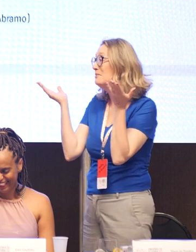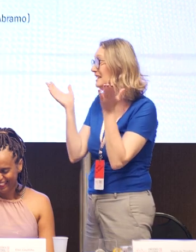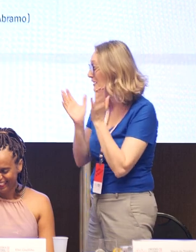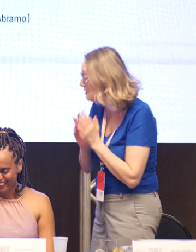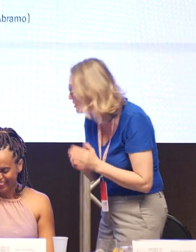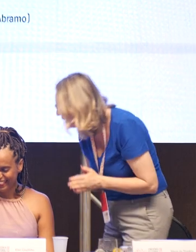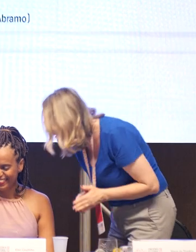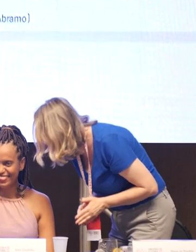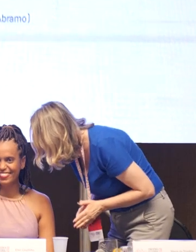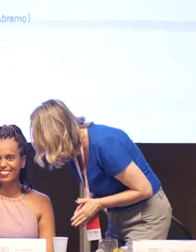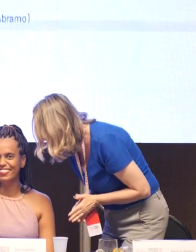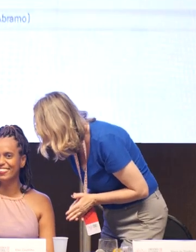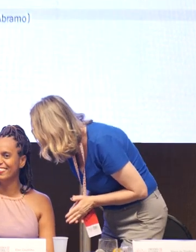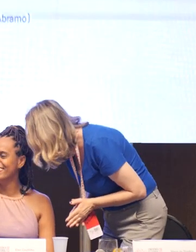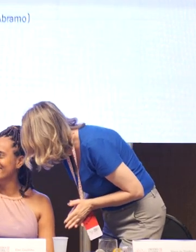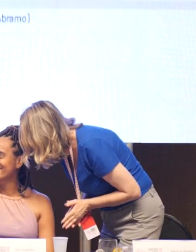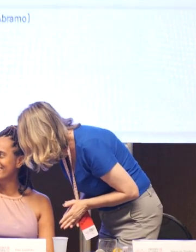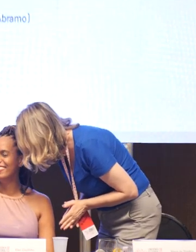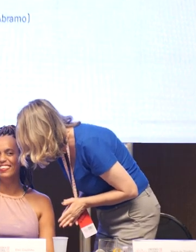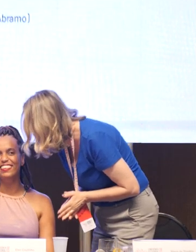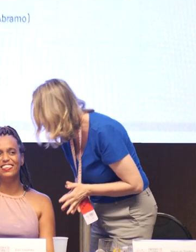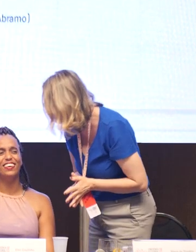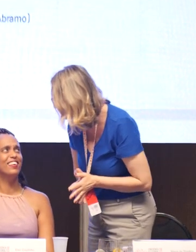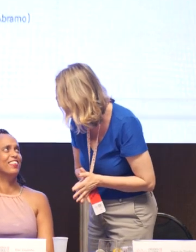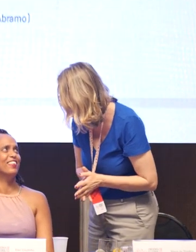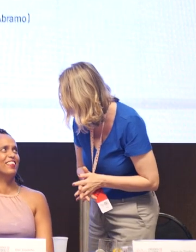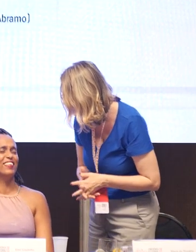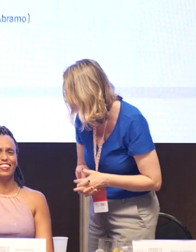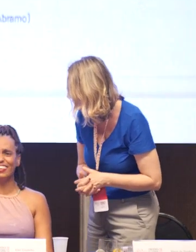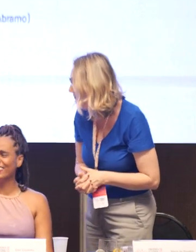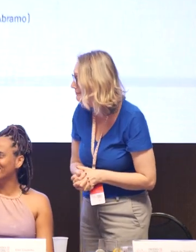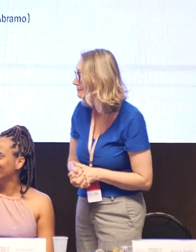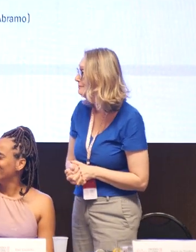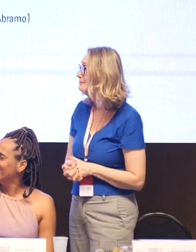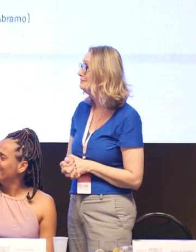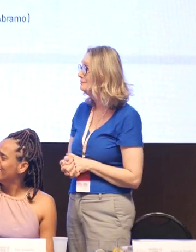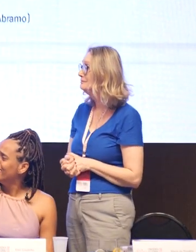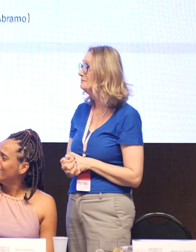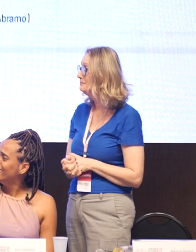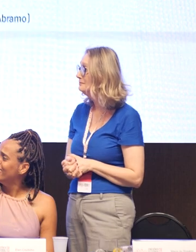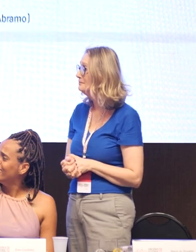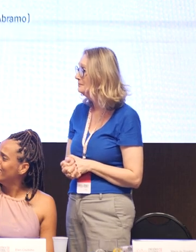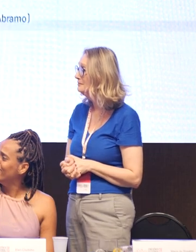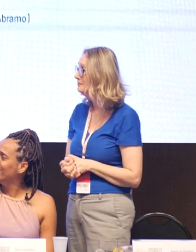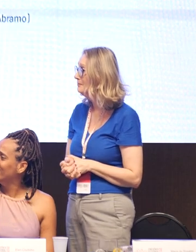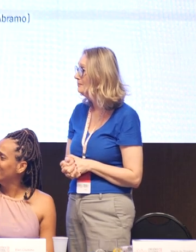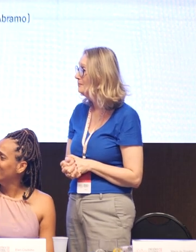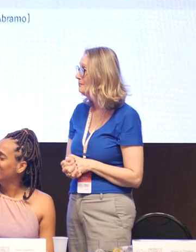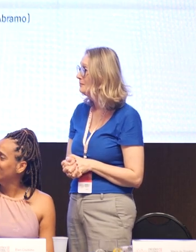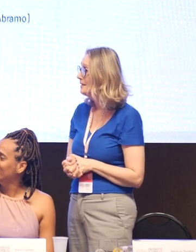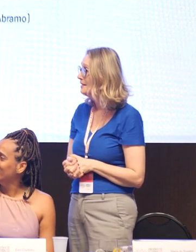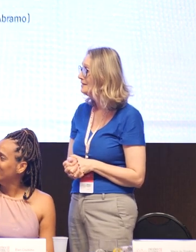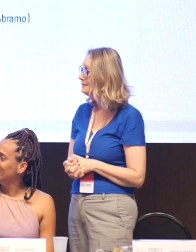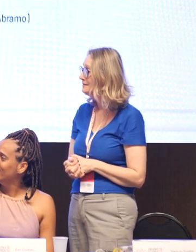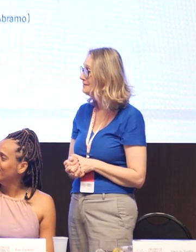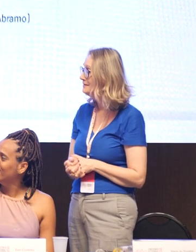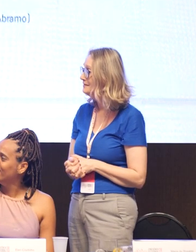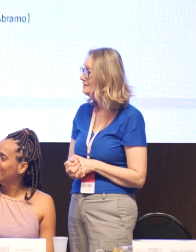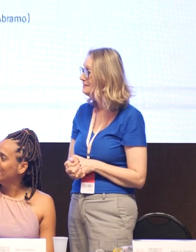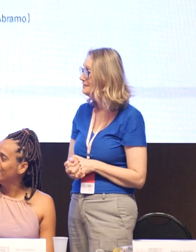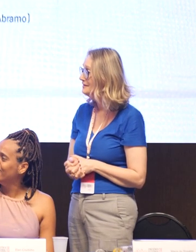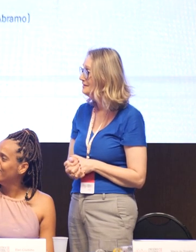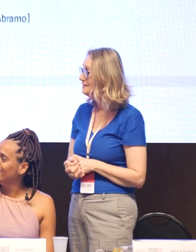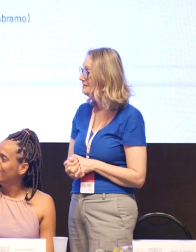E aí, todo mundo brigou, a banca bateu muito, mas eu tive peito e coragem. O que não me faltou